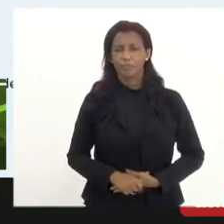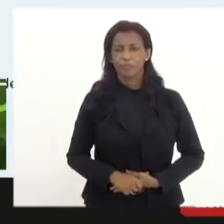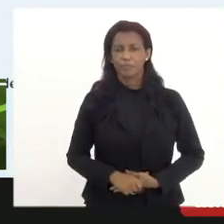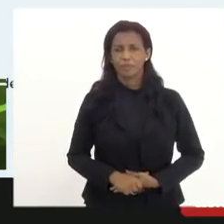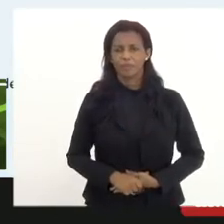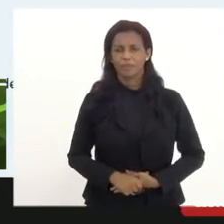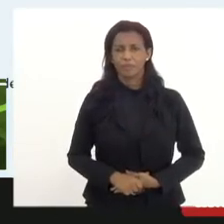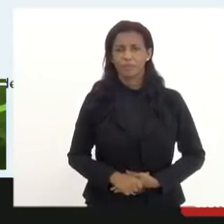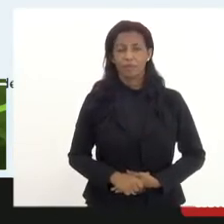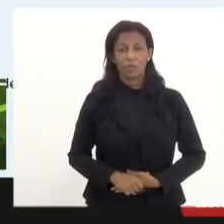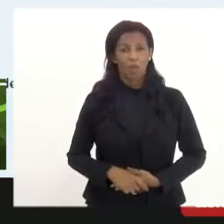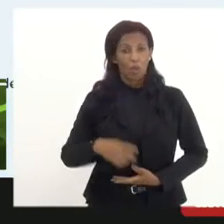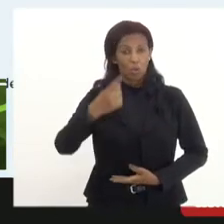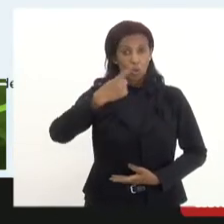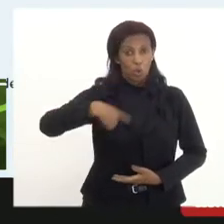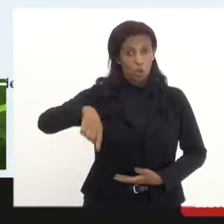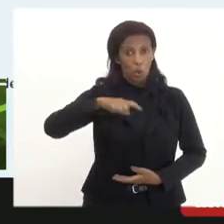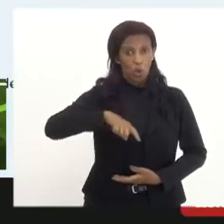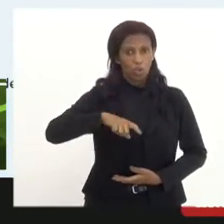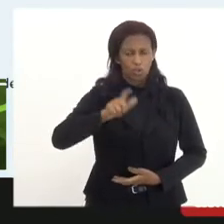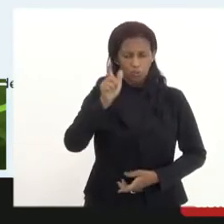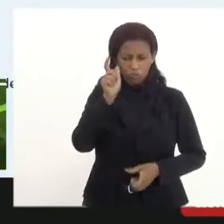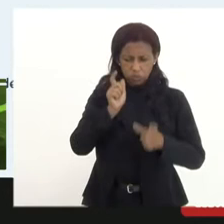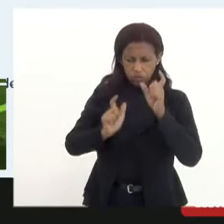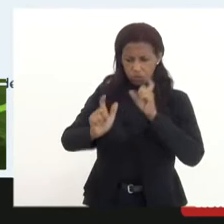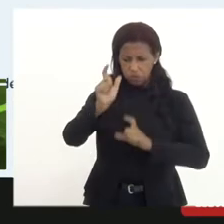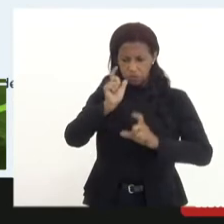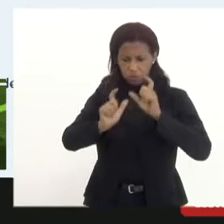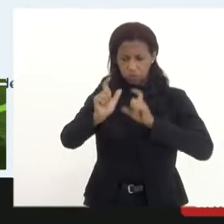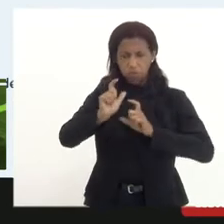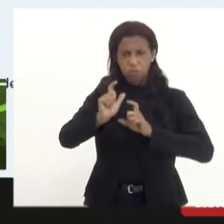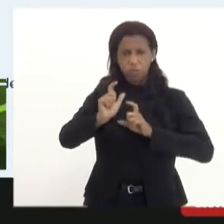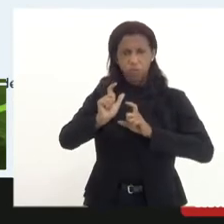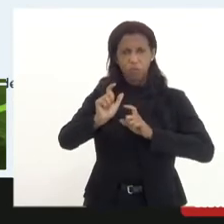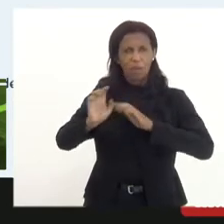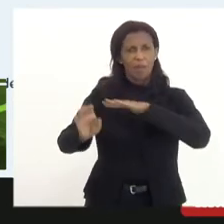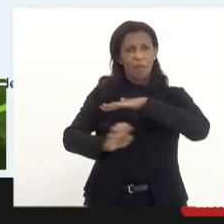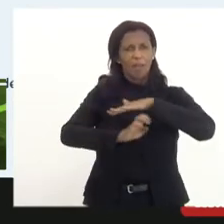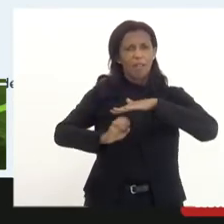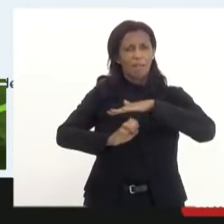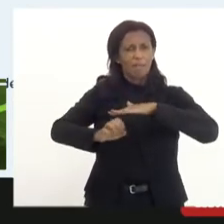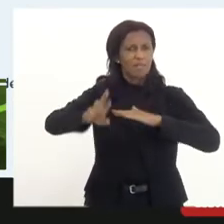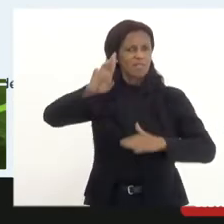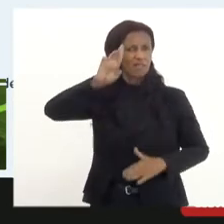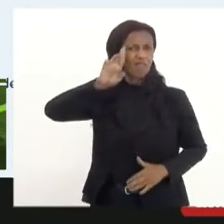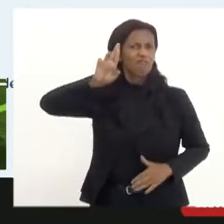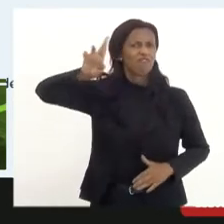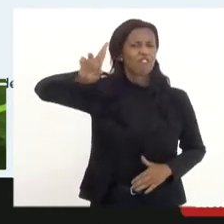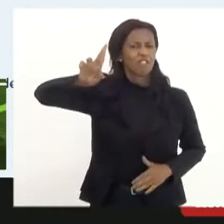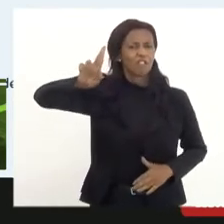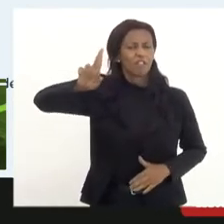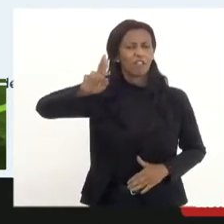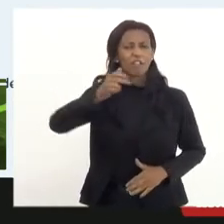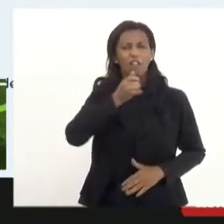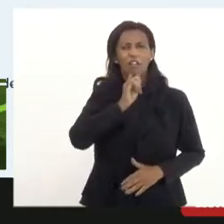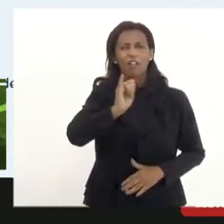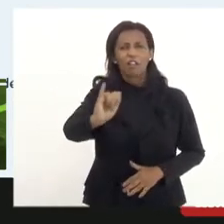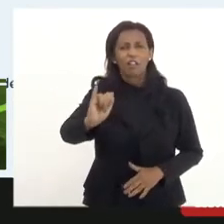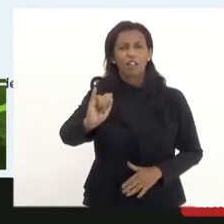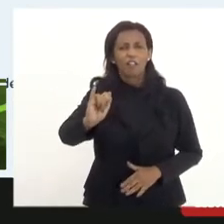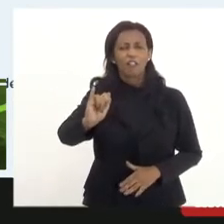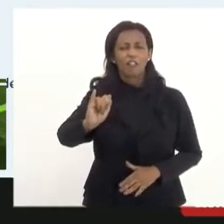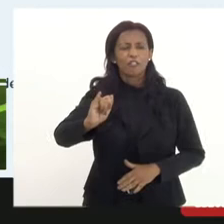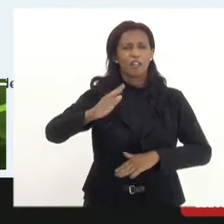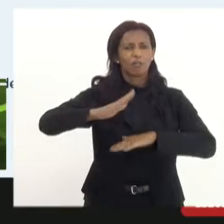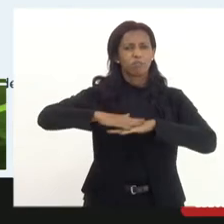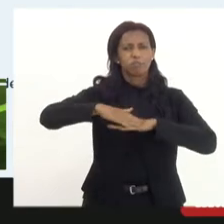Nós temos uma ambição de ser a empresa líder na transição energética e zerar nossas emissões até